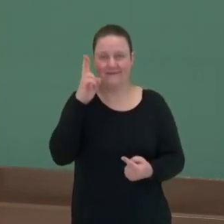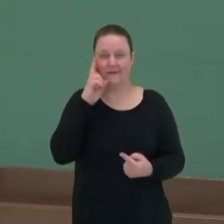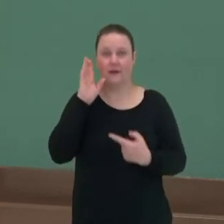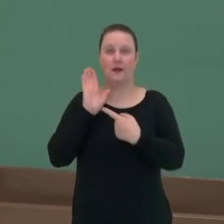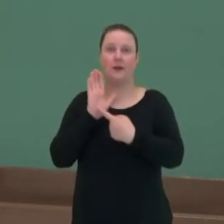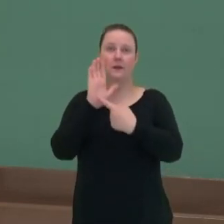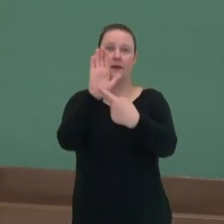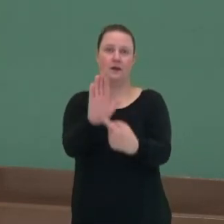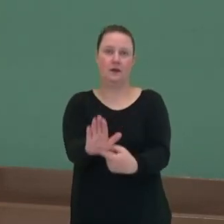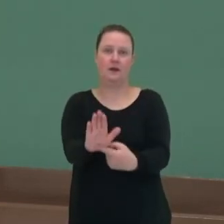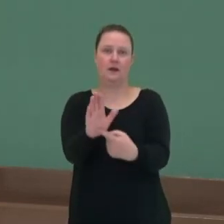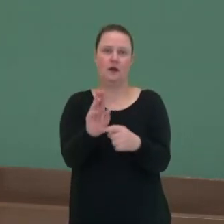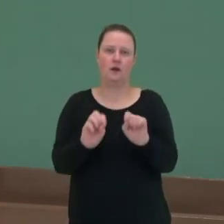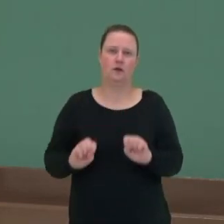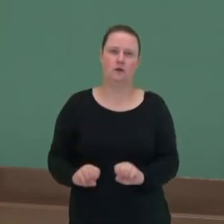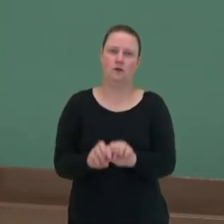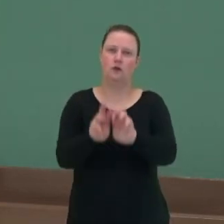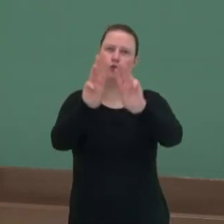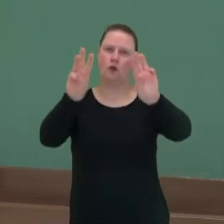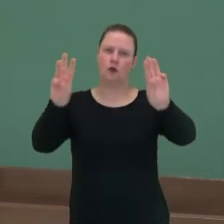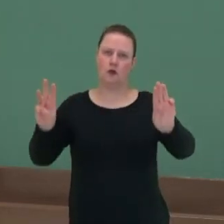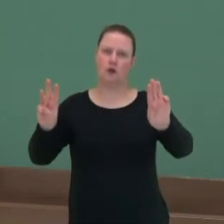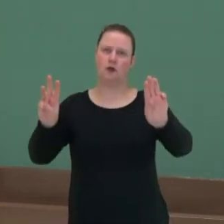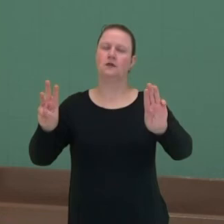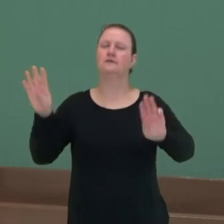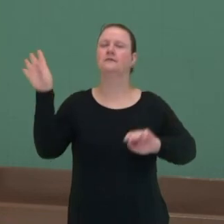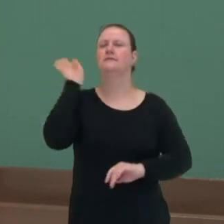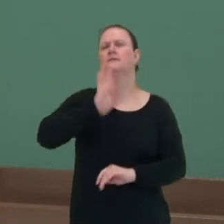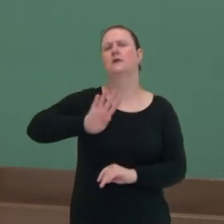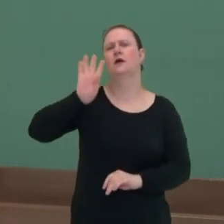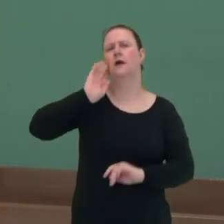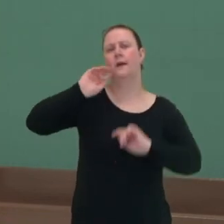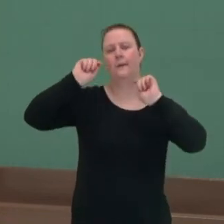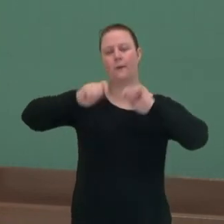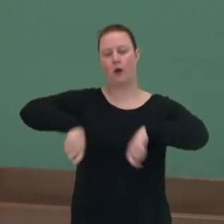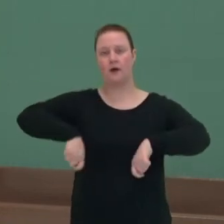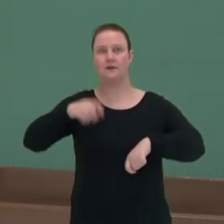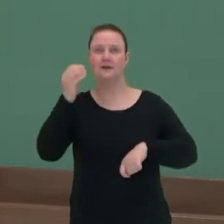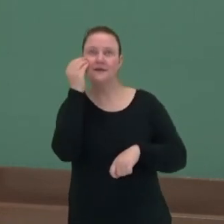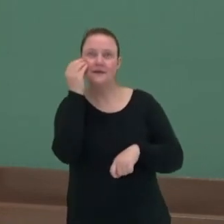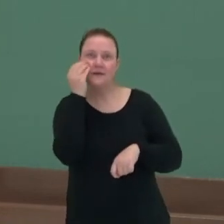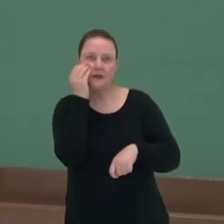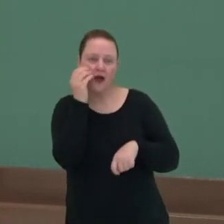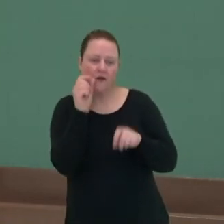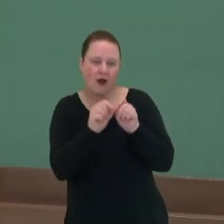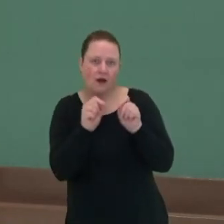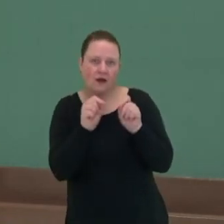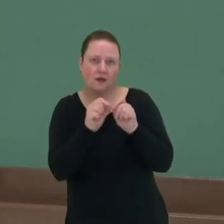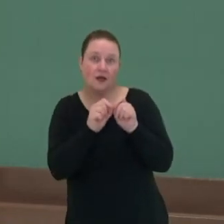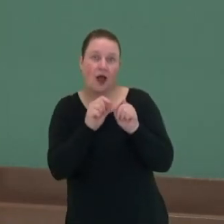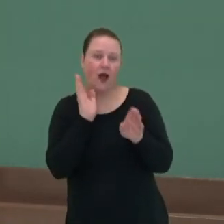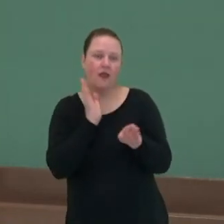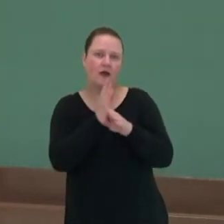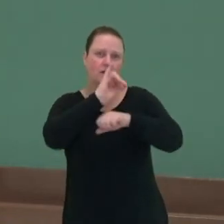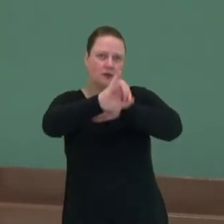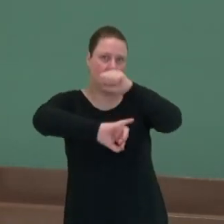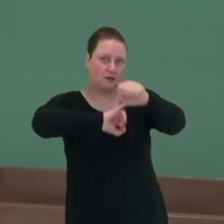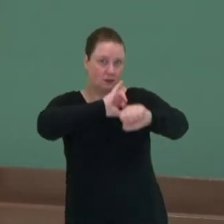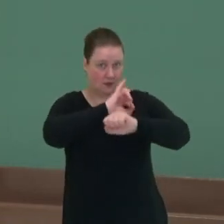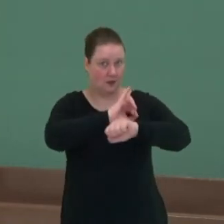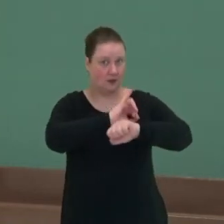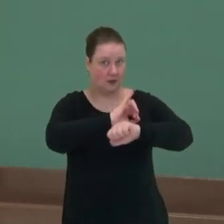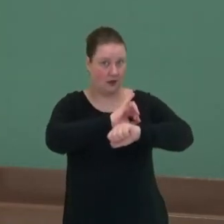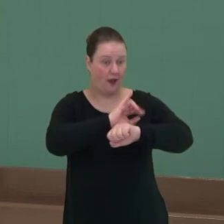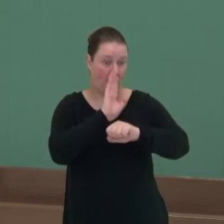para vocês um site muito legal, onde você pode construir circuitos elétricos virtualmente, ou em série ou em